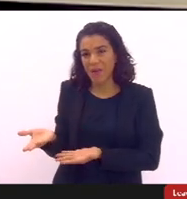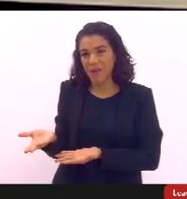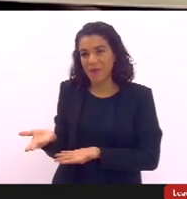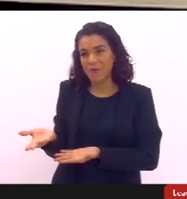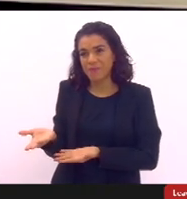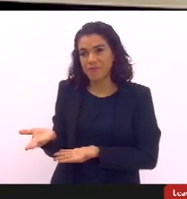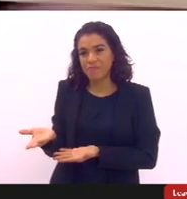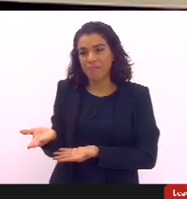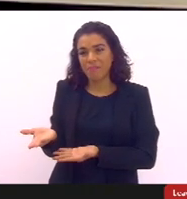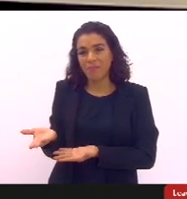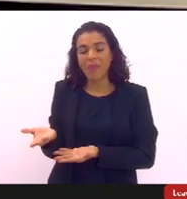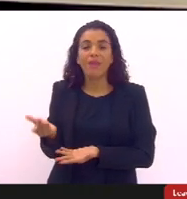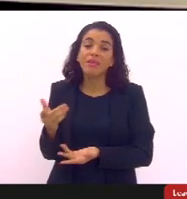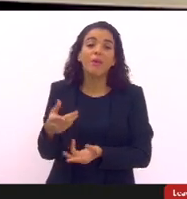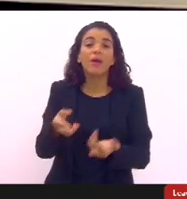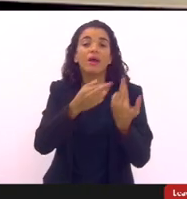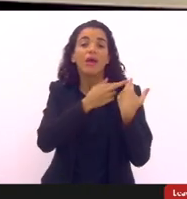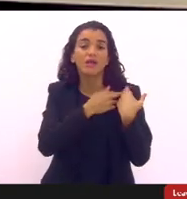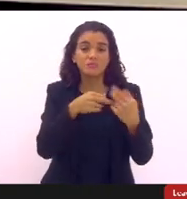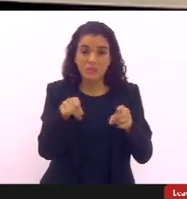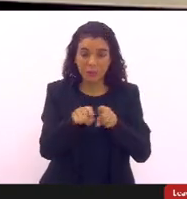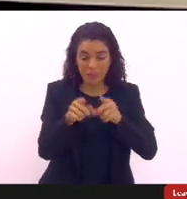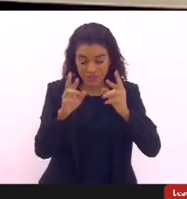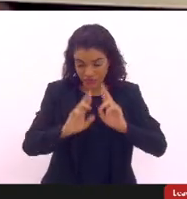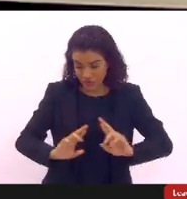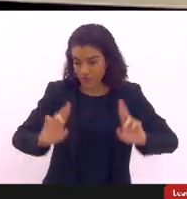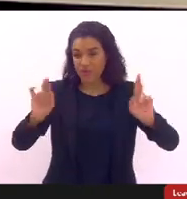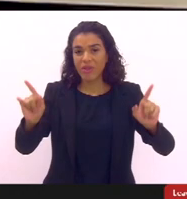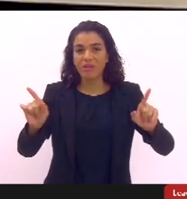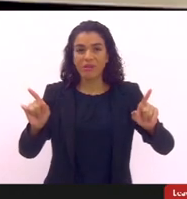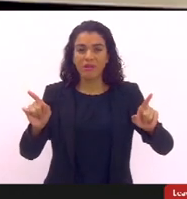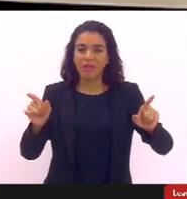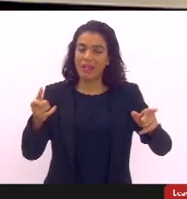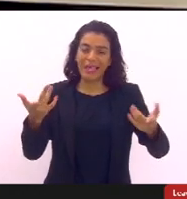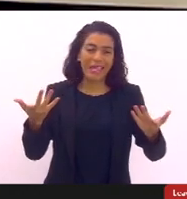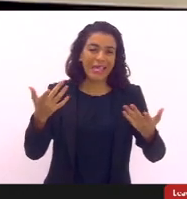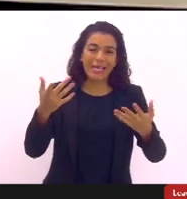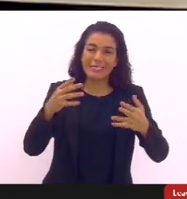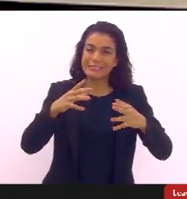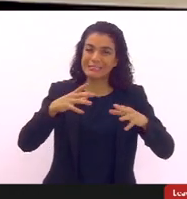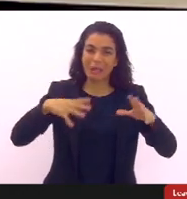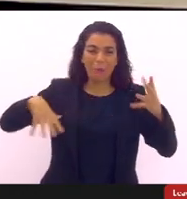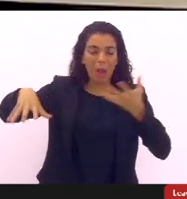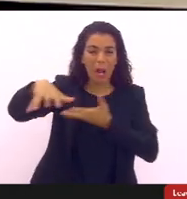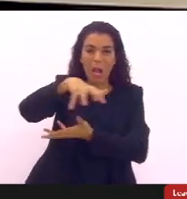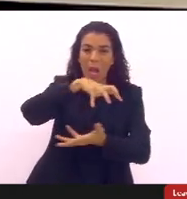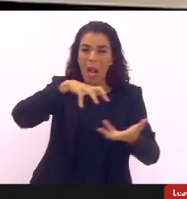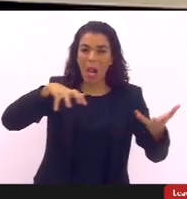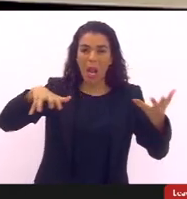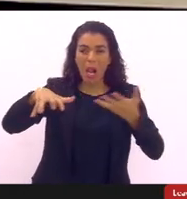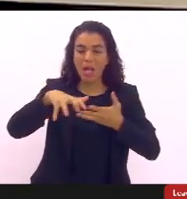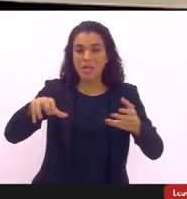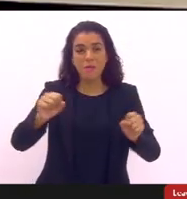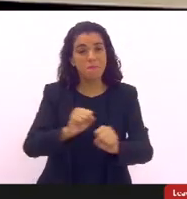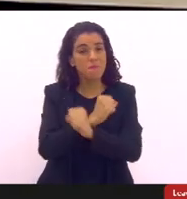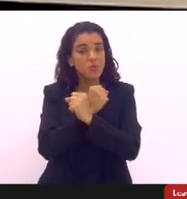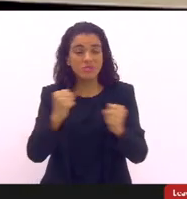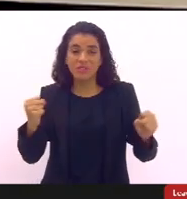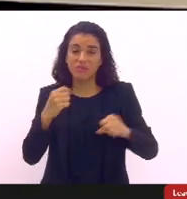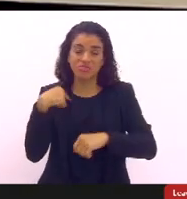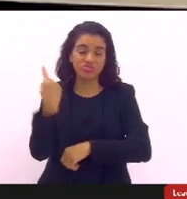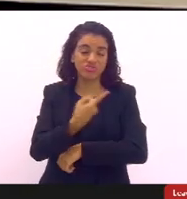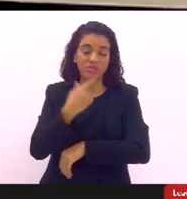né, e que isso seja de responsabilidade diferente, esse estado de coisas que traz um imobilismo que torna impossível a gente